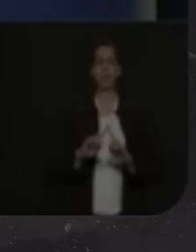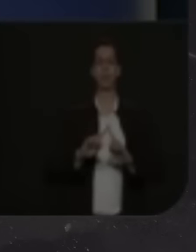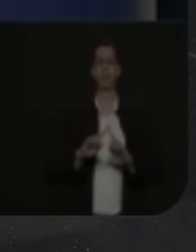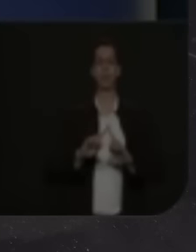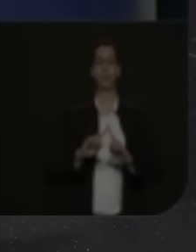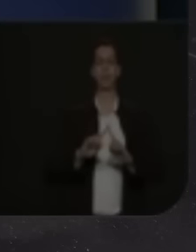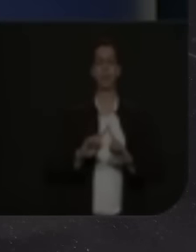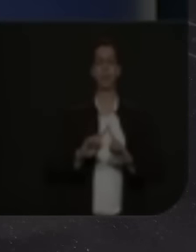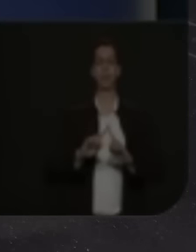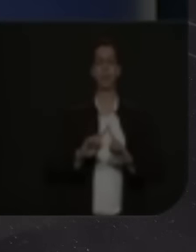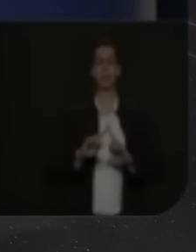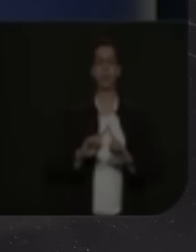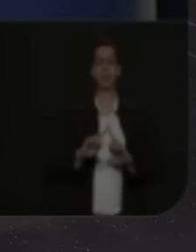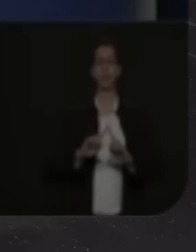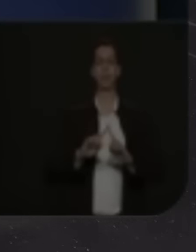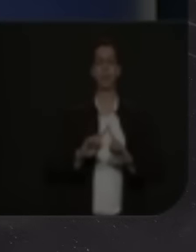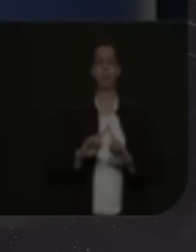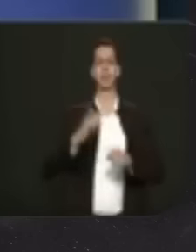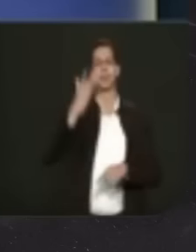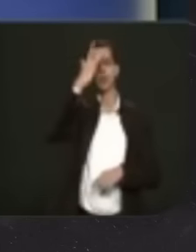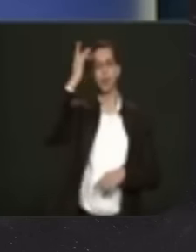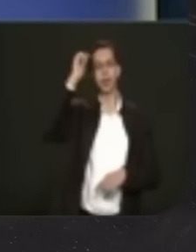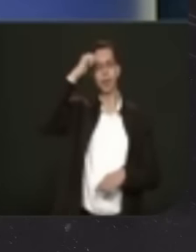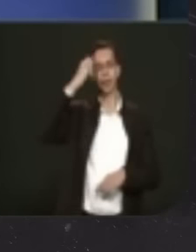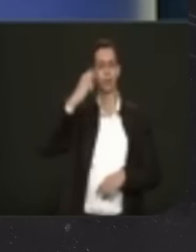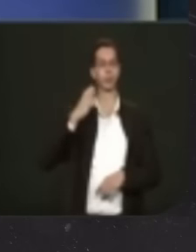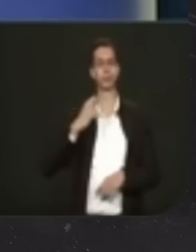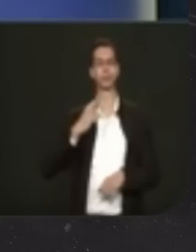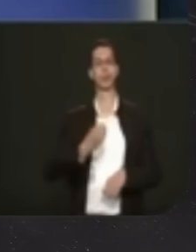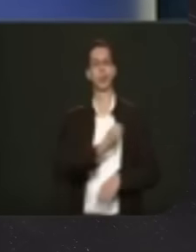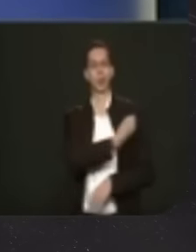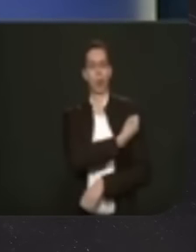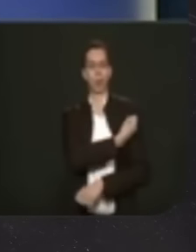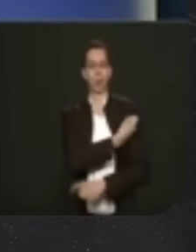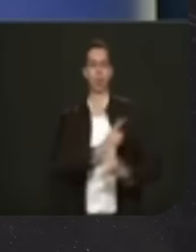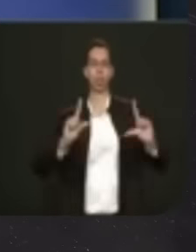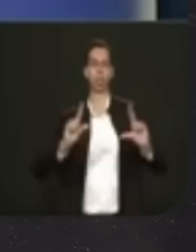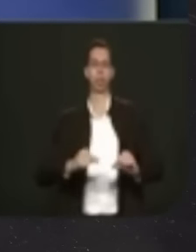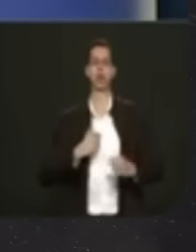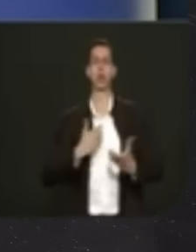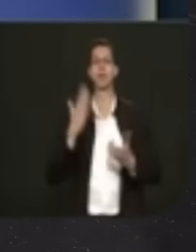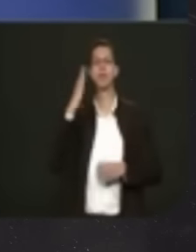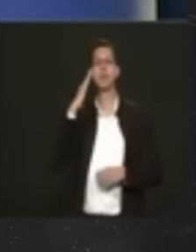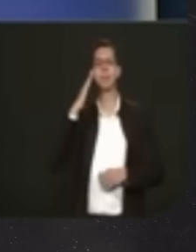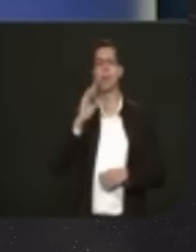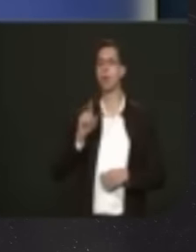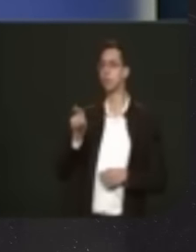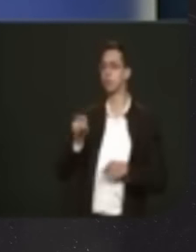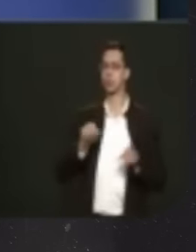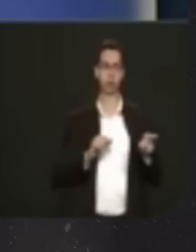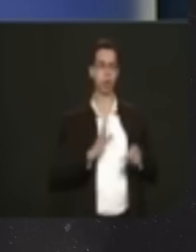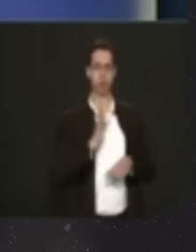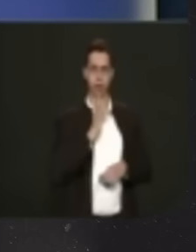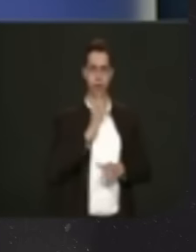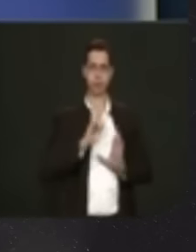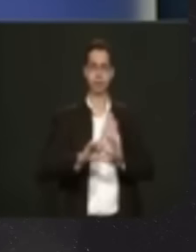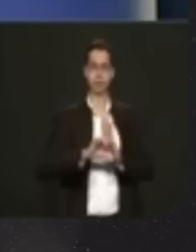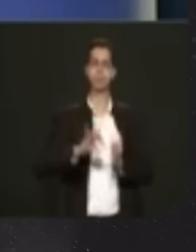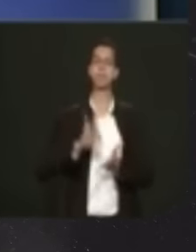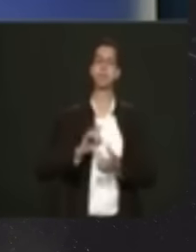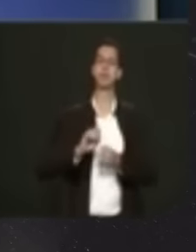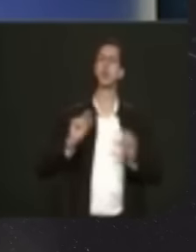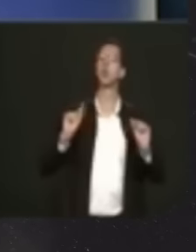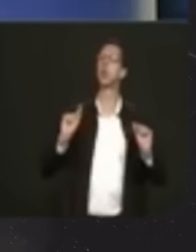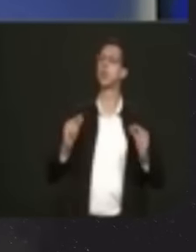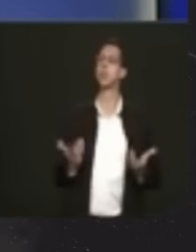ele já se nervoso querendo falando cham de lacradora vocês conhecem essa lei e o que pretendem fazer para torná-la efetiva começando com